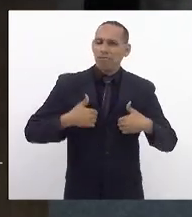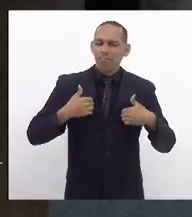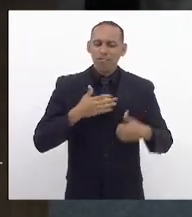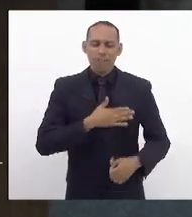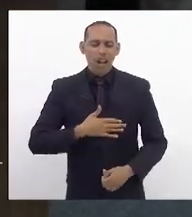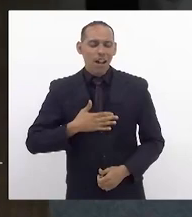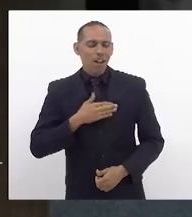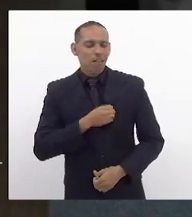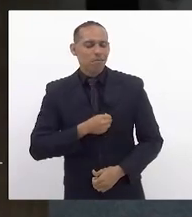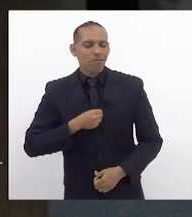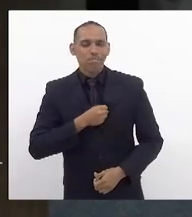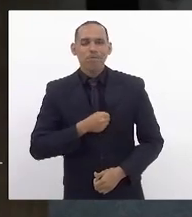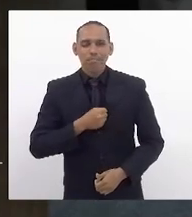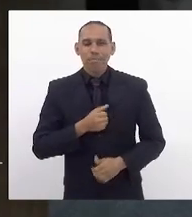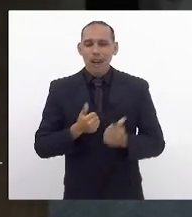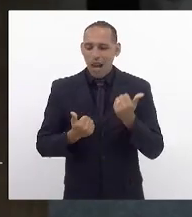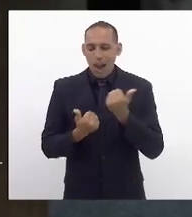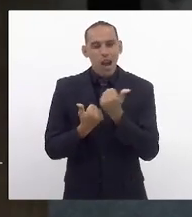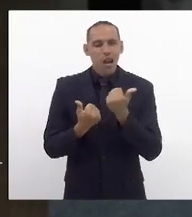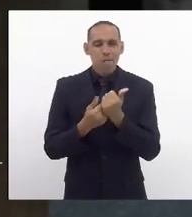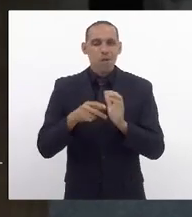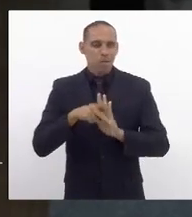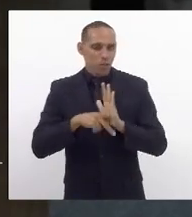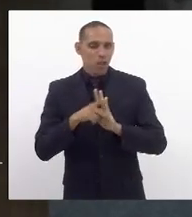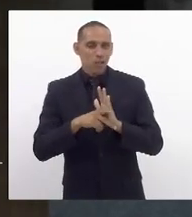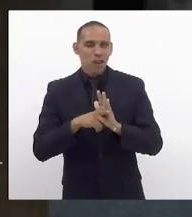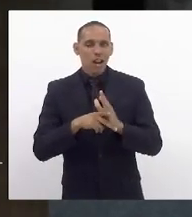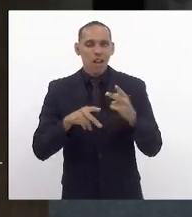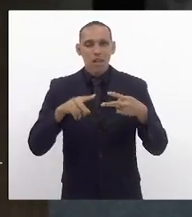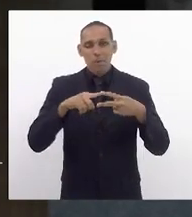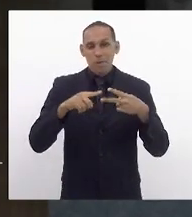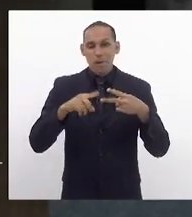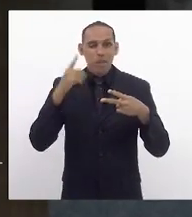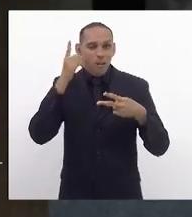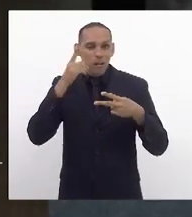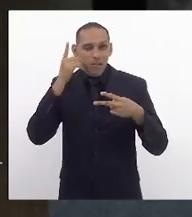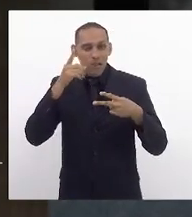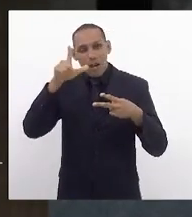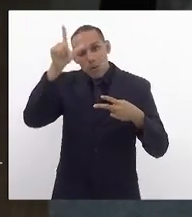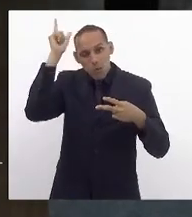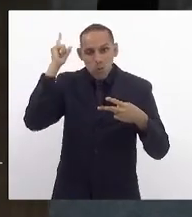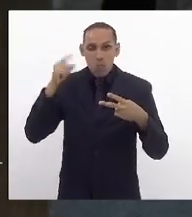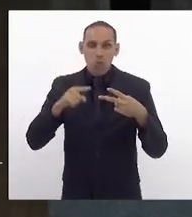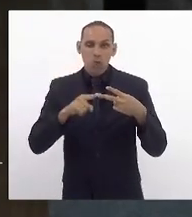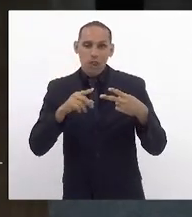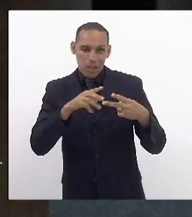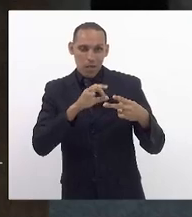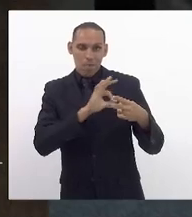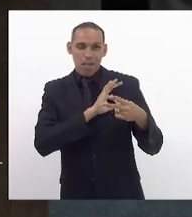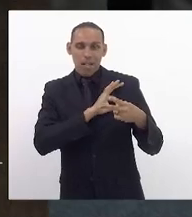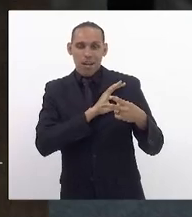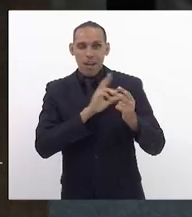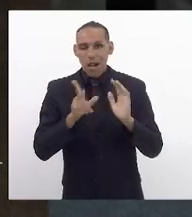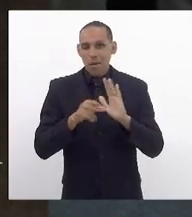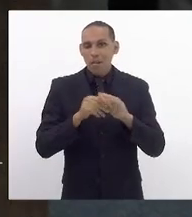esse projeto de autoria dos deputados Luiz Paulo e Marta Rocha, projeto de emenda